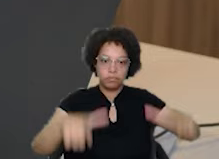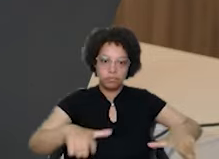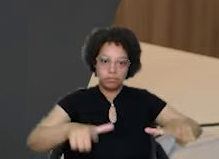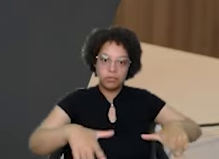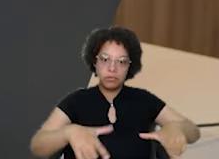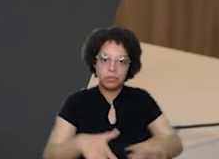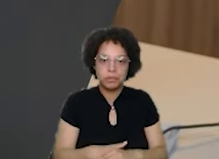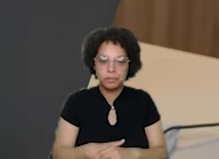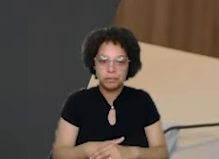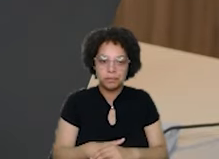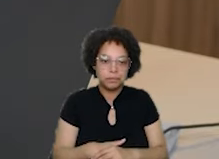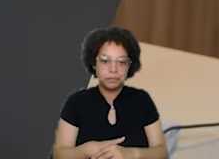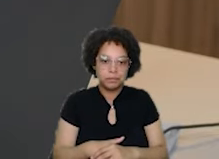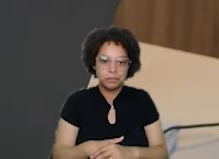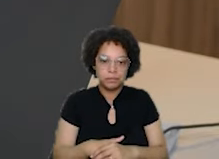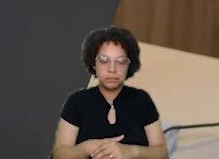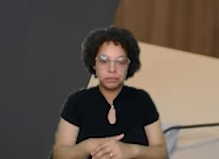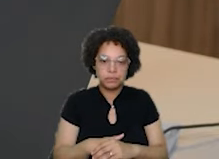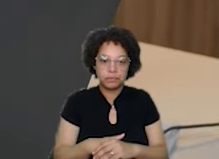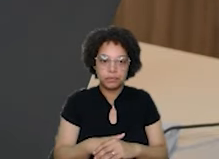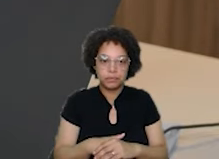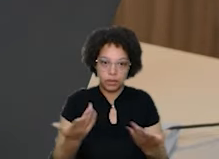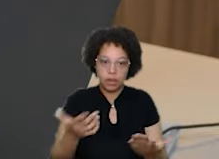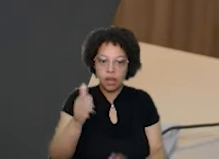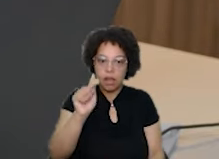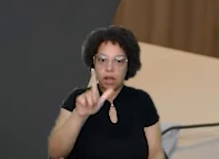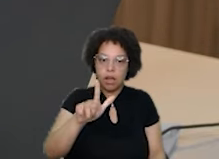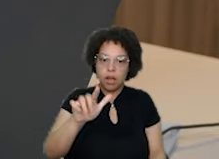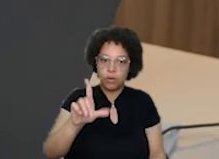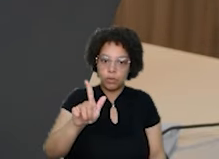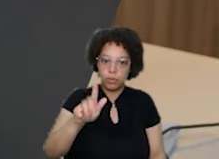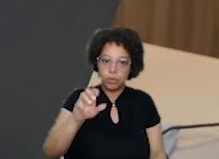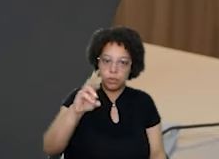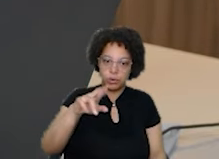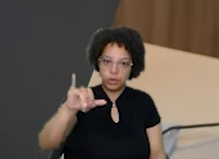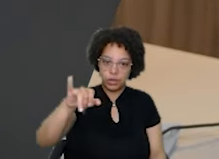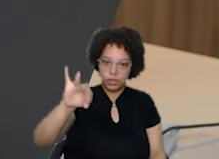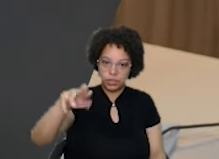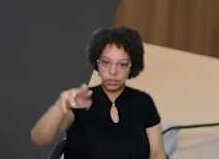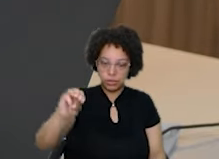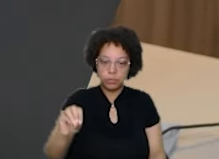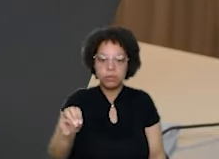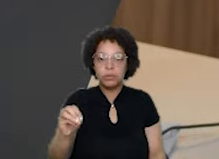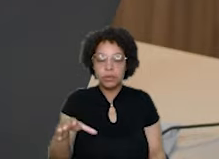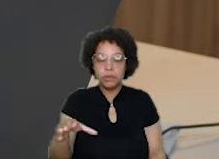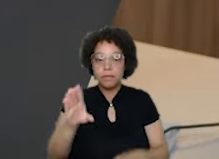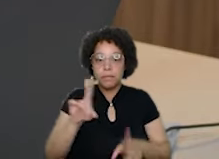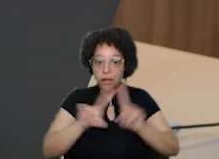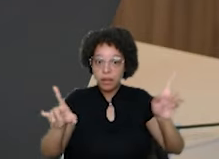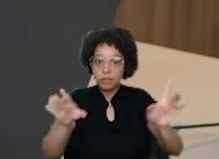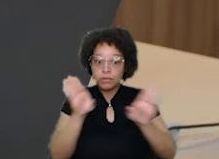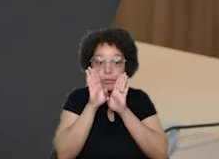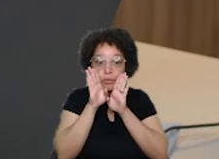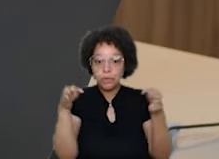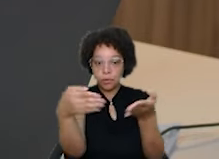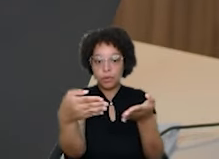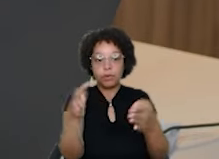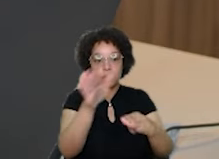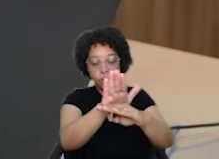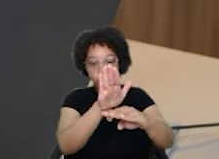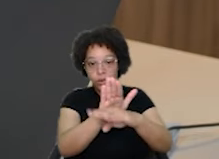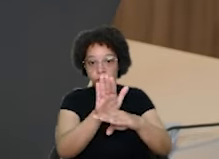social o tal do algoritmo né que a gente morre de medo né oh meu Deus esse algoritmo ele entregue aquela